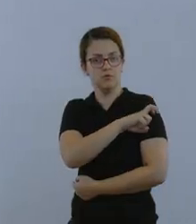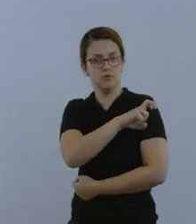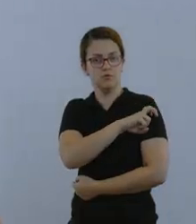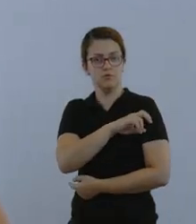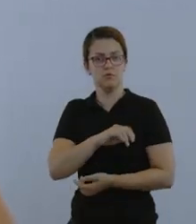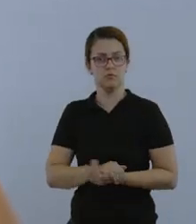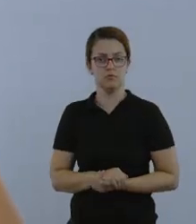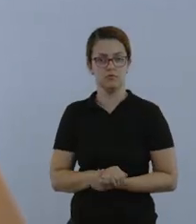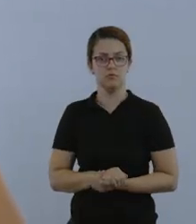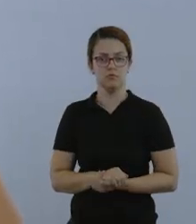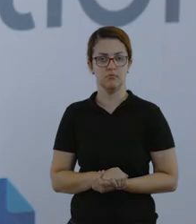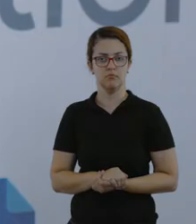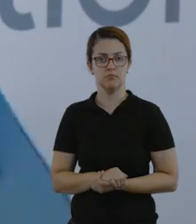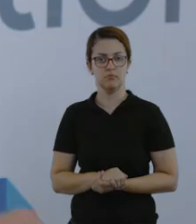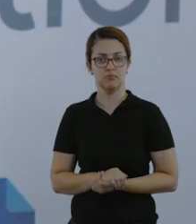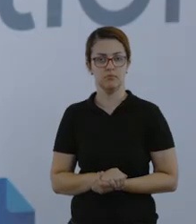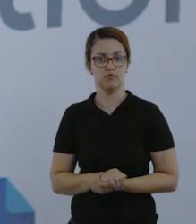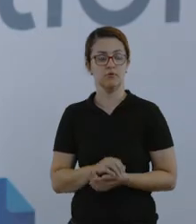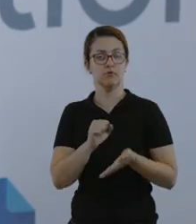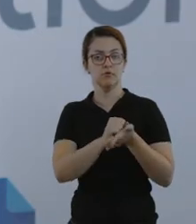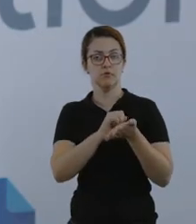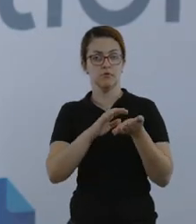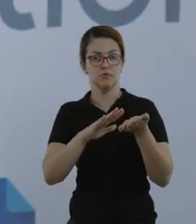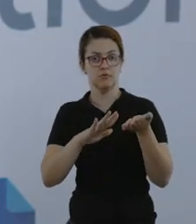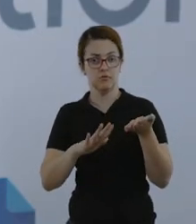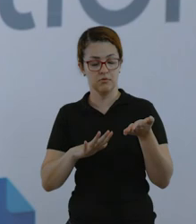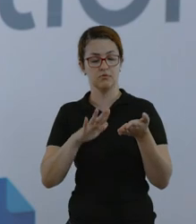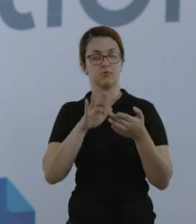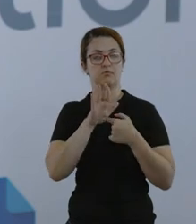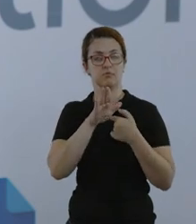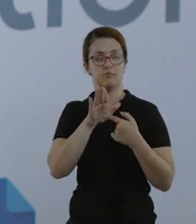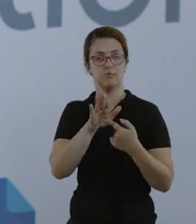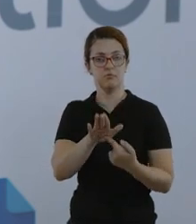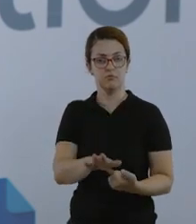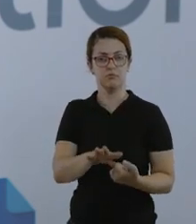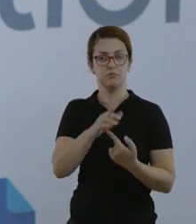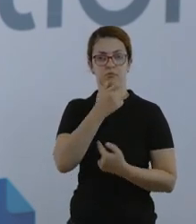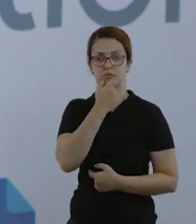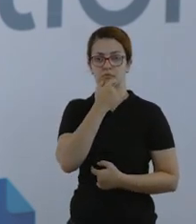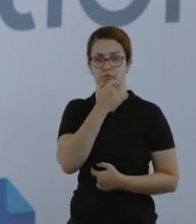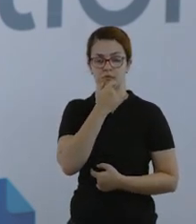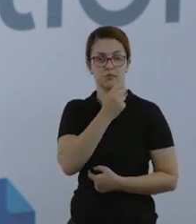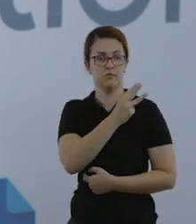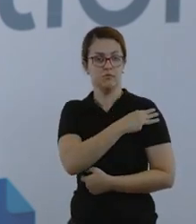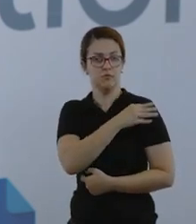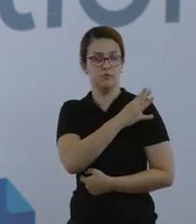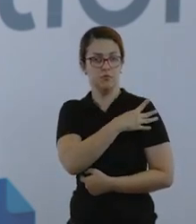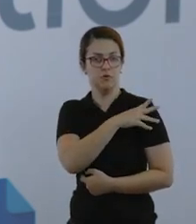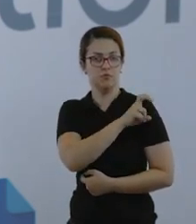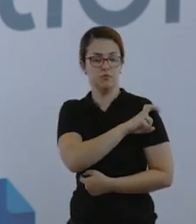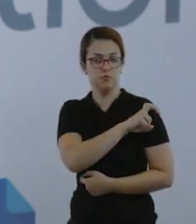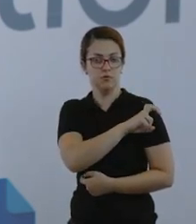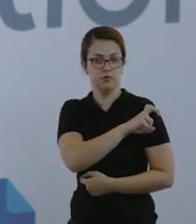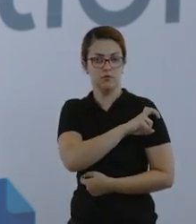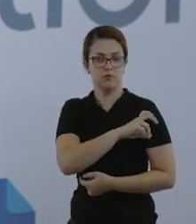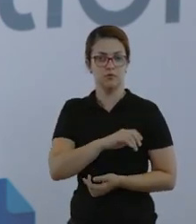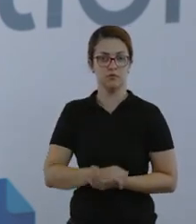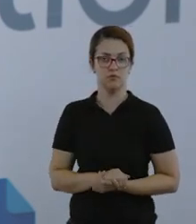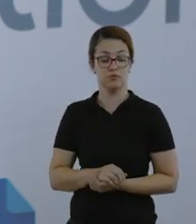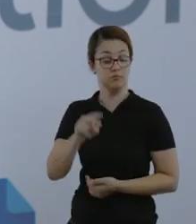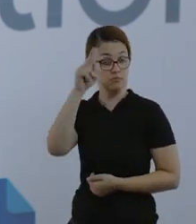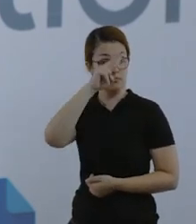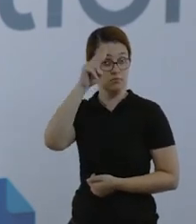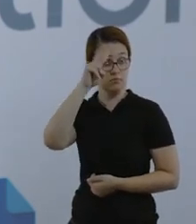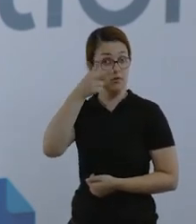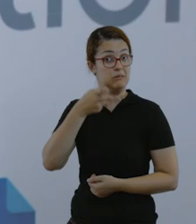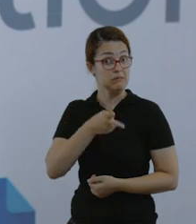no caderno de vocês. Então, pessoal, essas foram as atividades apresentadas de inglês dos terceiros, quartos e